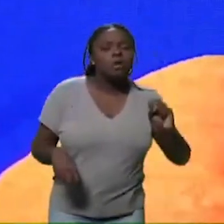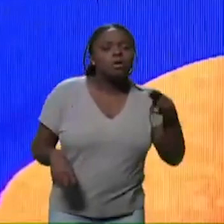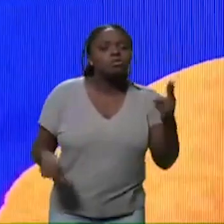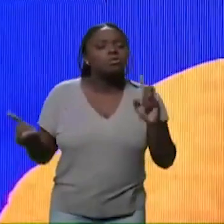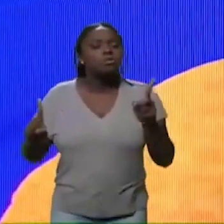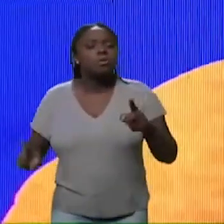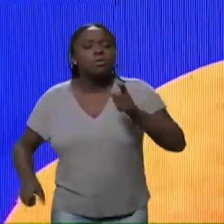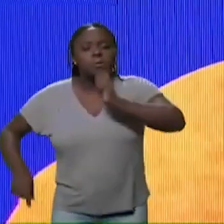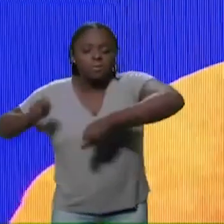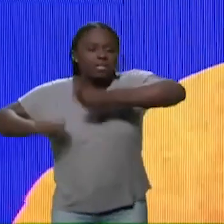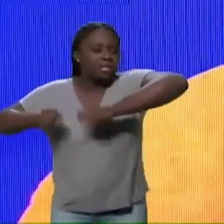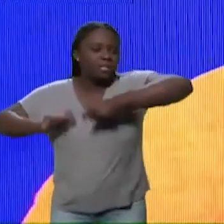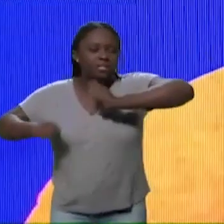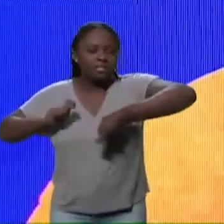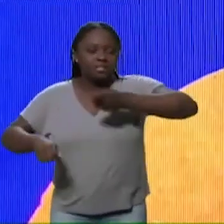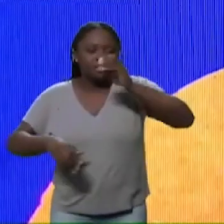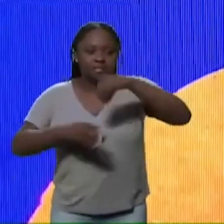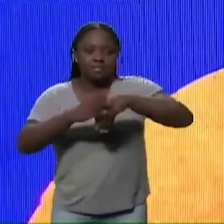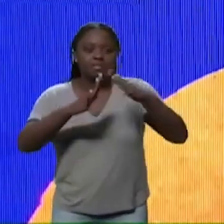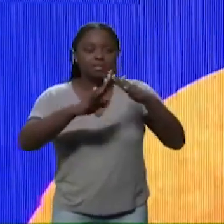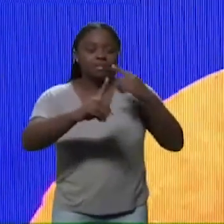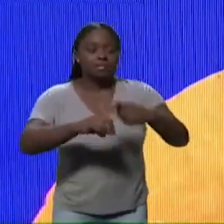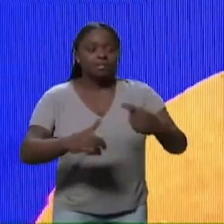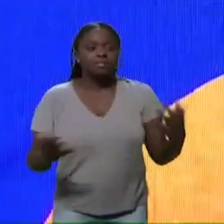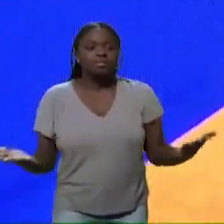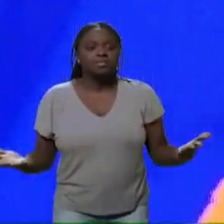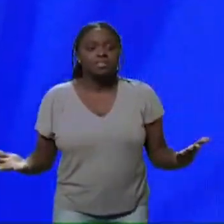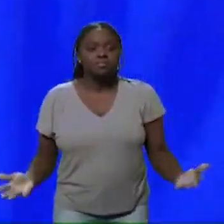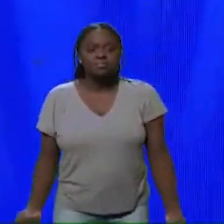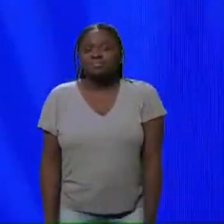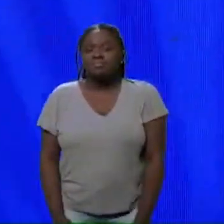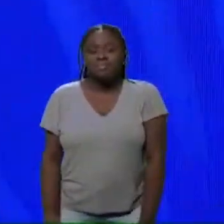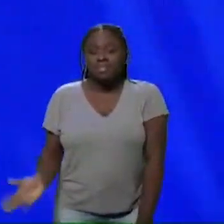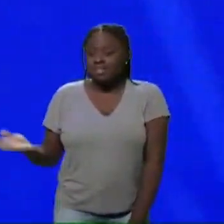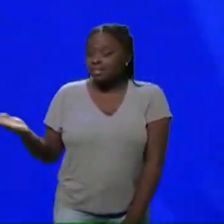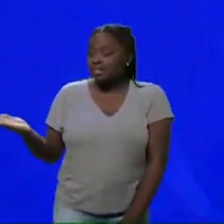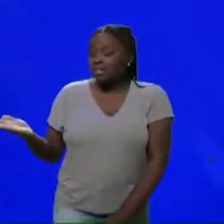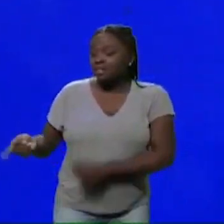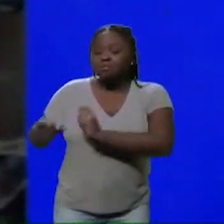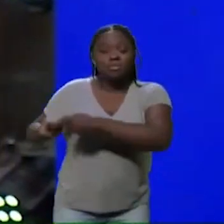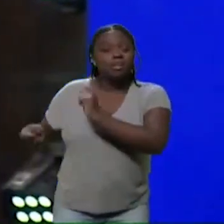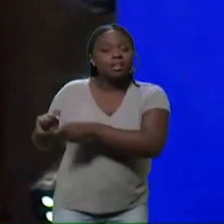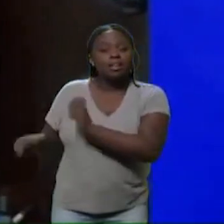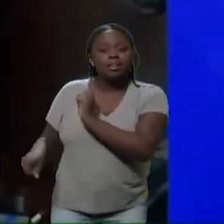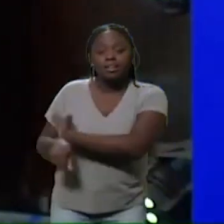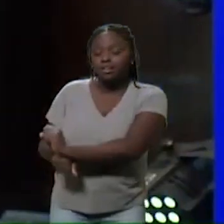igreja. Bateria, olha para ela, está quietinha aqui.